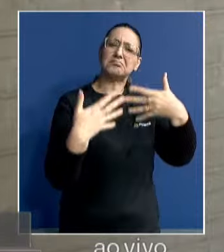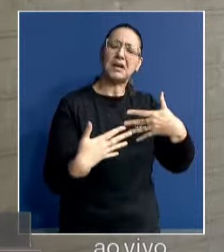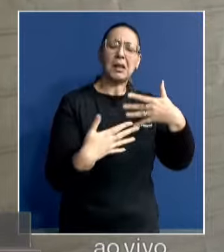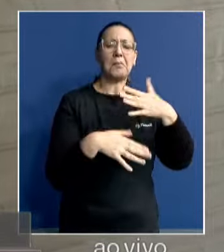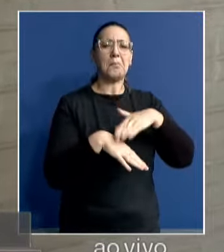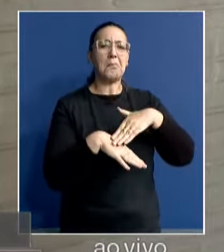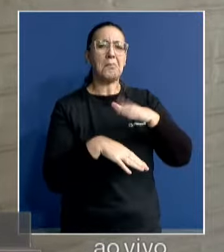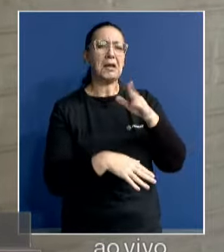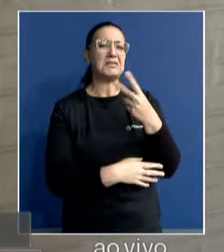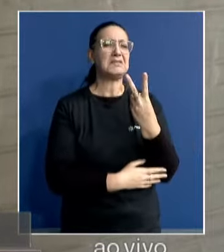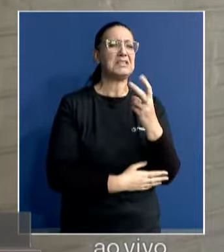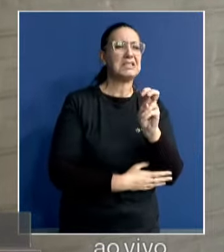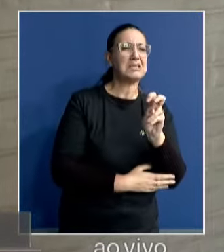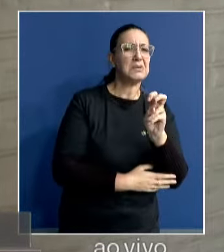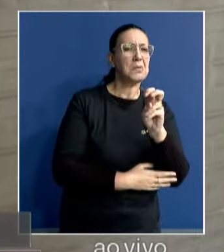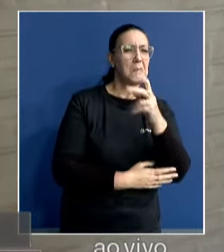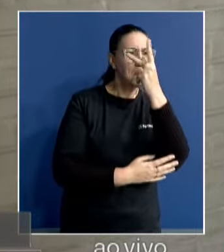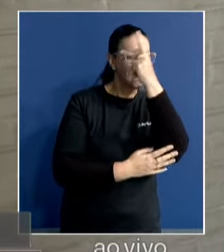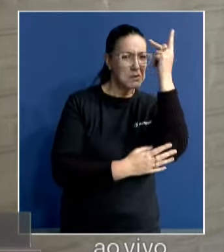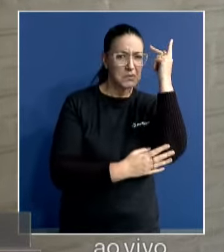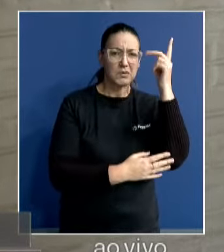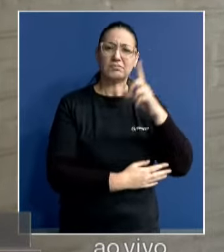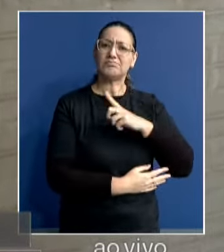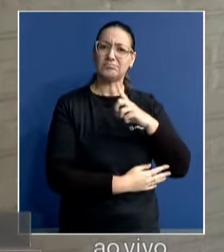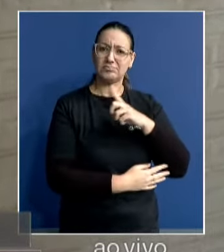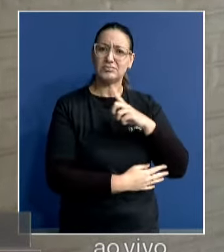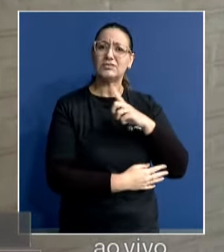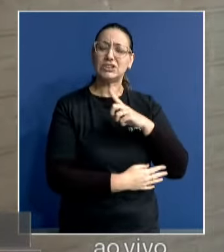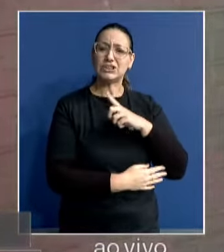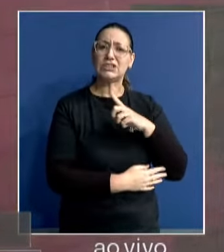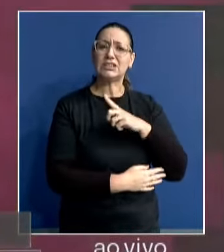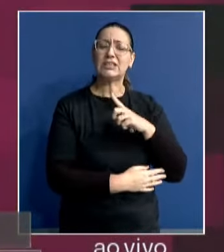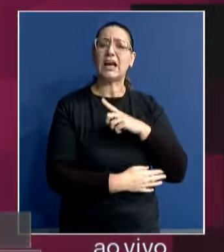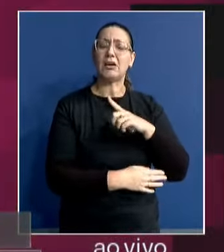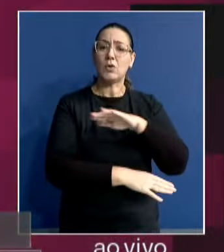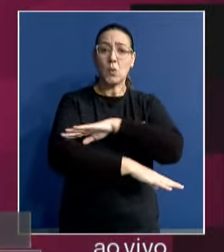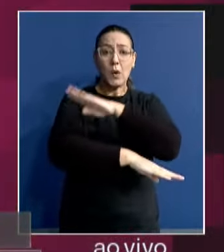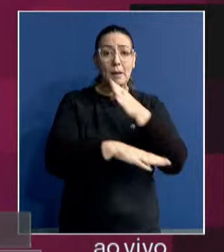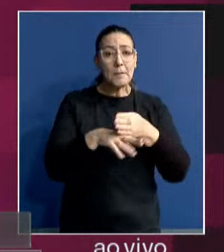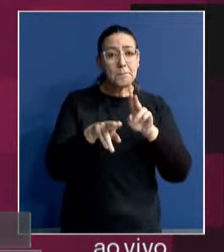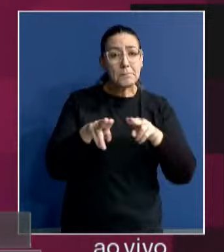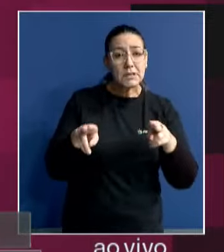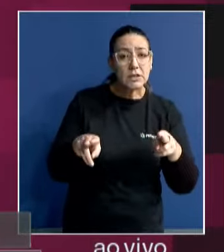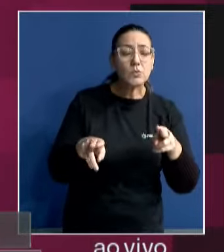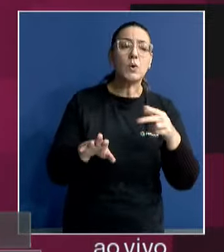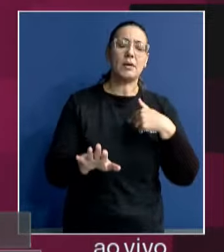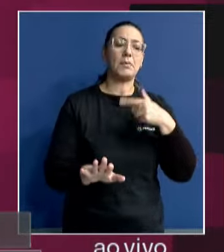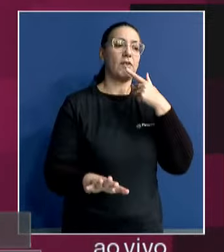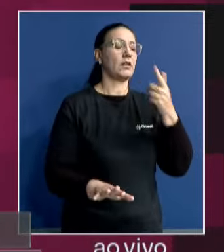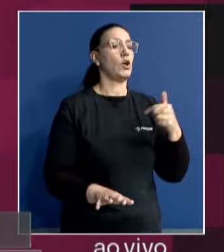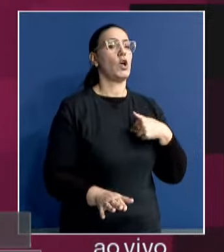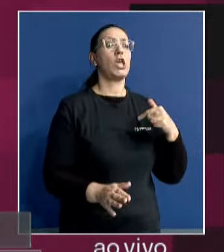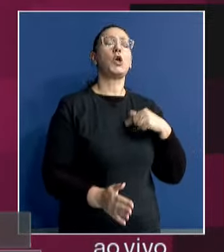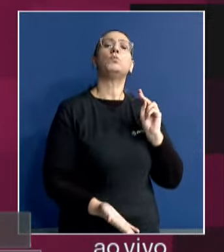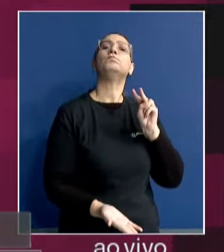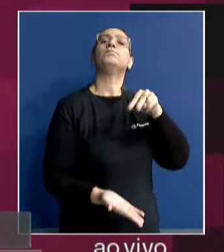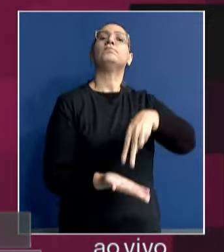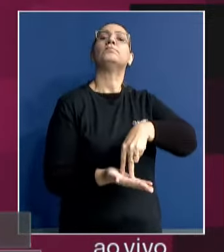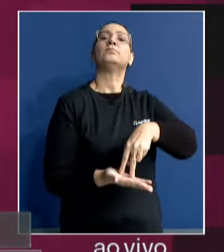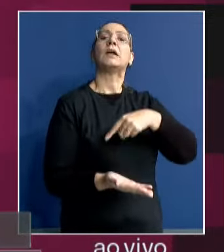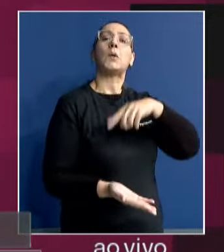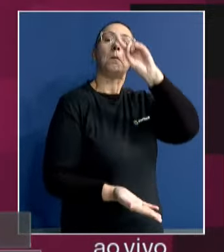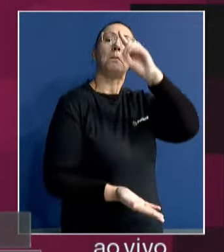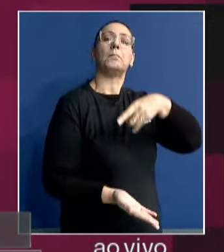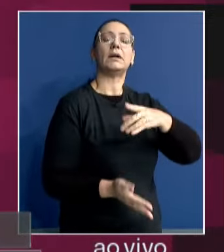um pouco mais fortes, seriam os lutadores, teria tomado conta do abrigo e ter dito: não, agora é eu que mando aqui. Houve esse conflito,